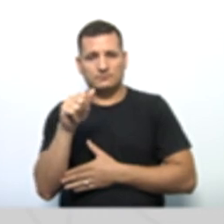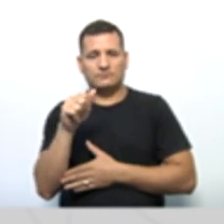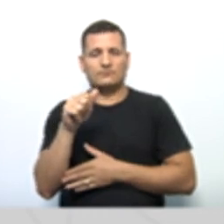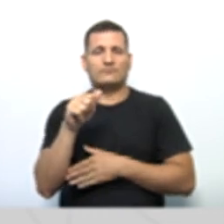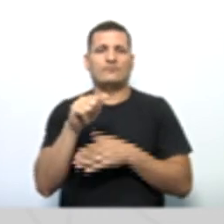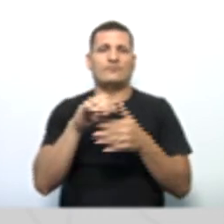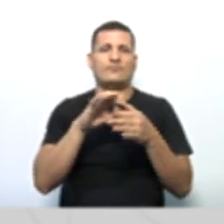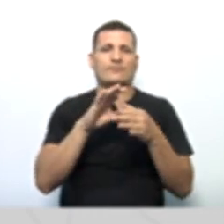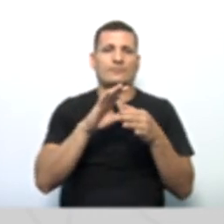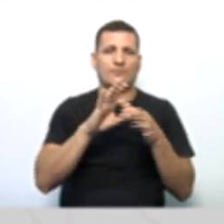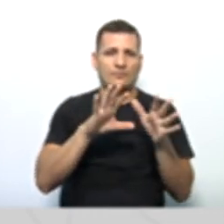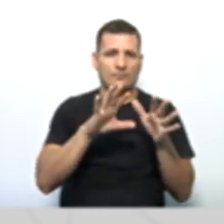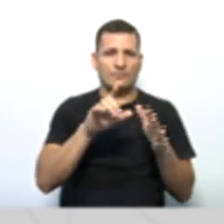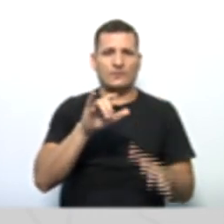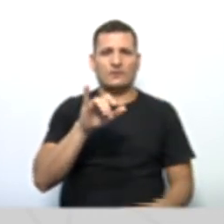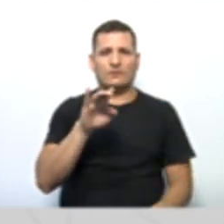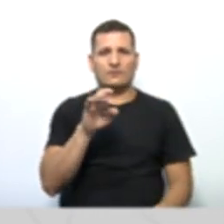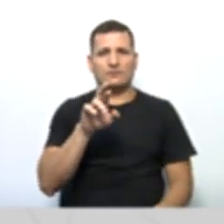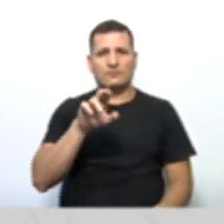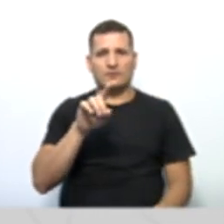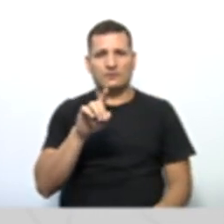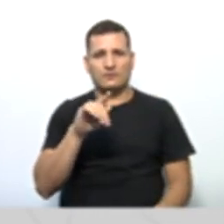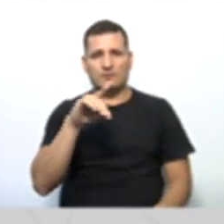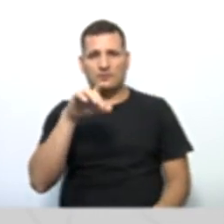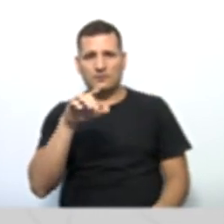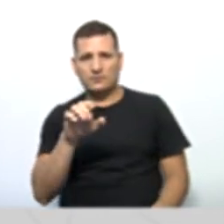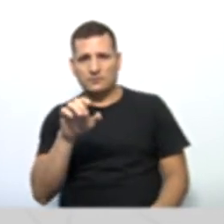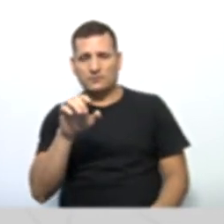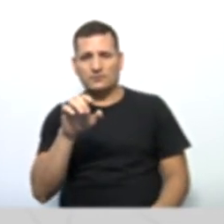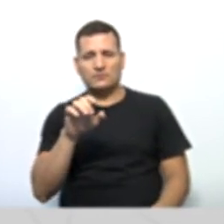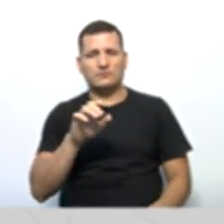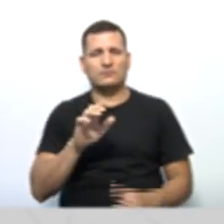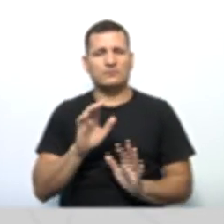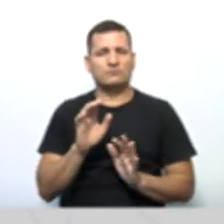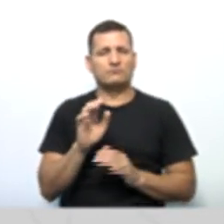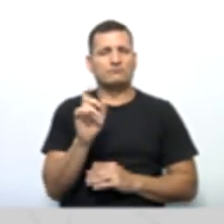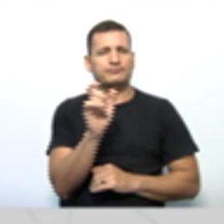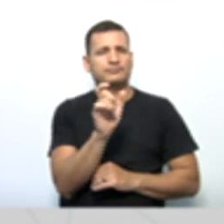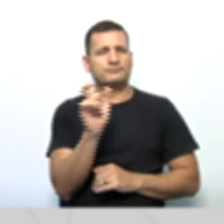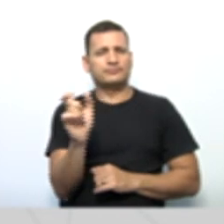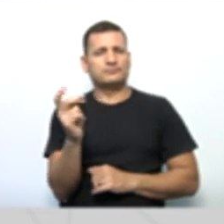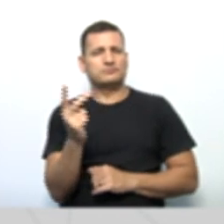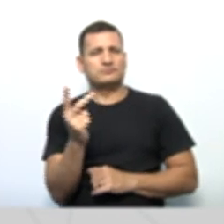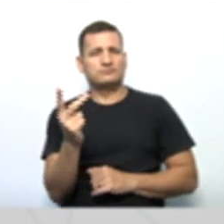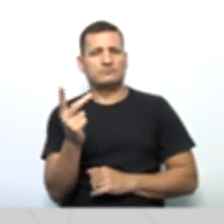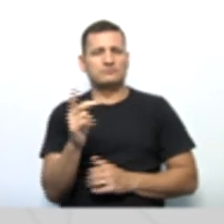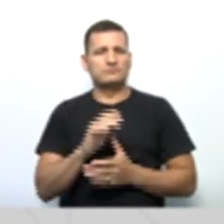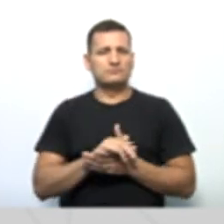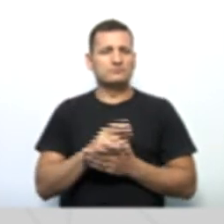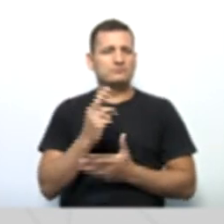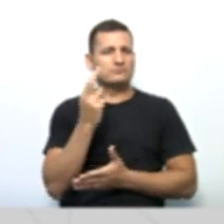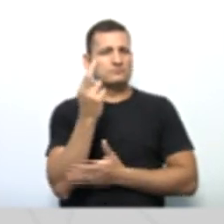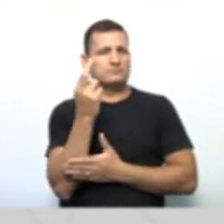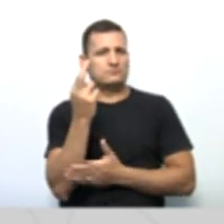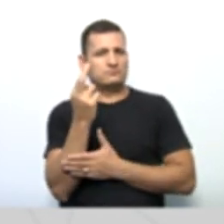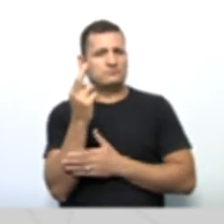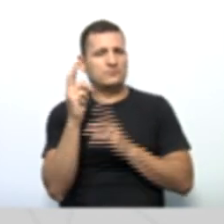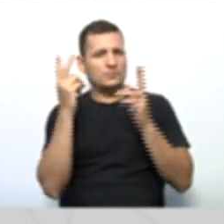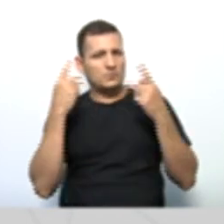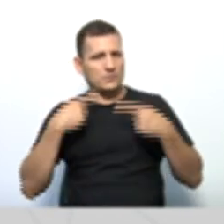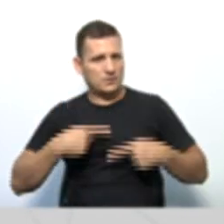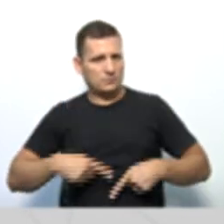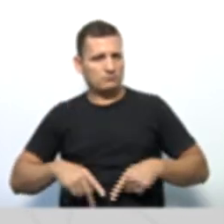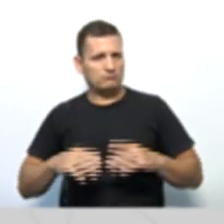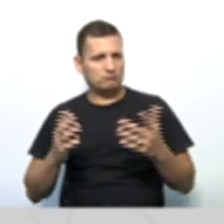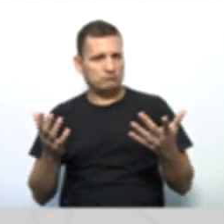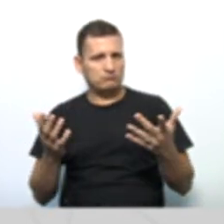vontade. E aí, professor, quem será? Que será? A autonomia do homem, as duas trabalham, não é verdade? Que o